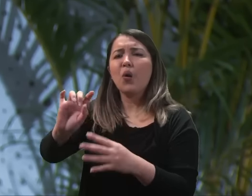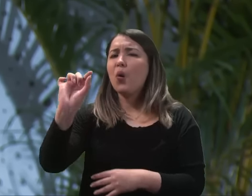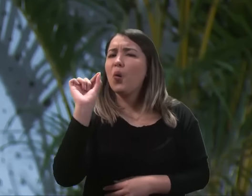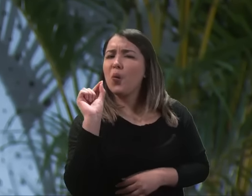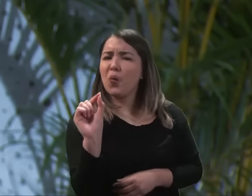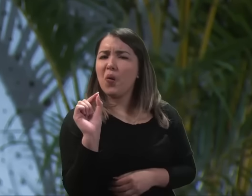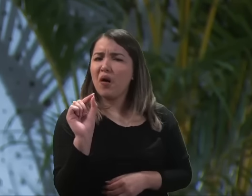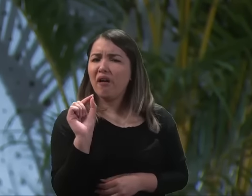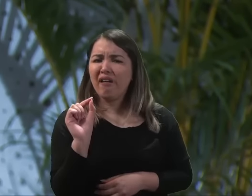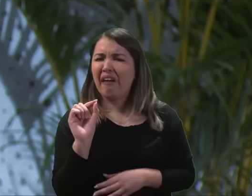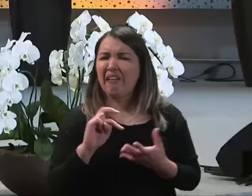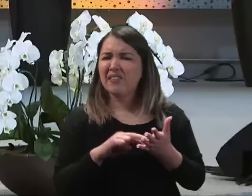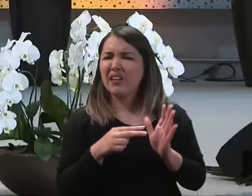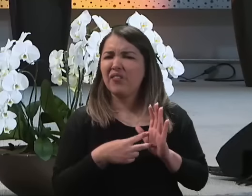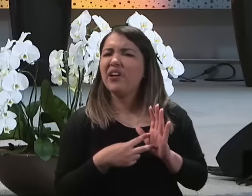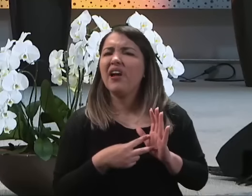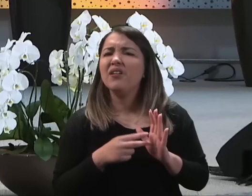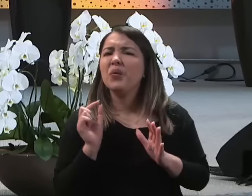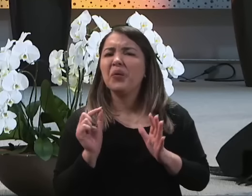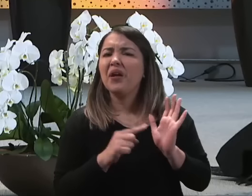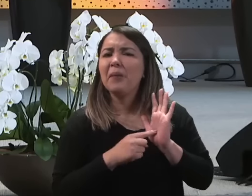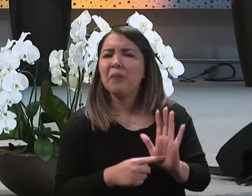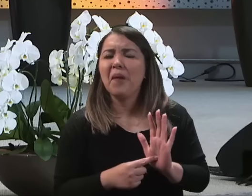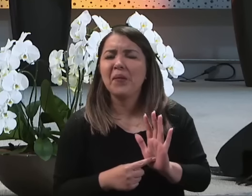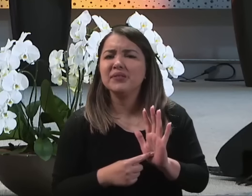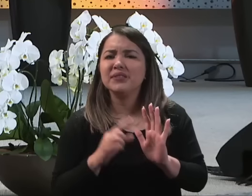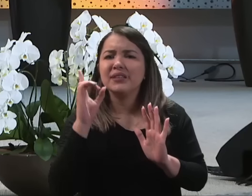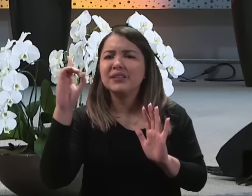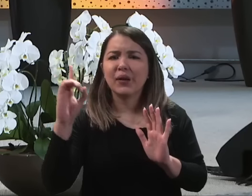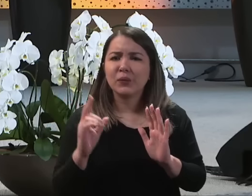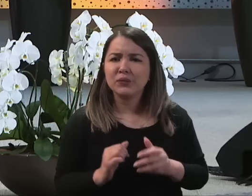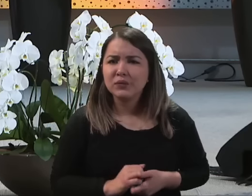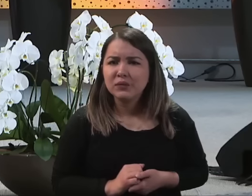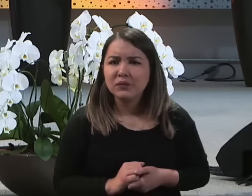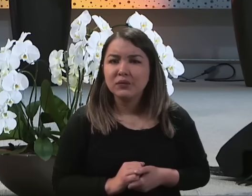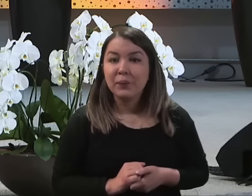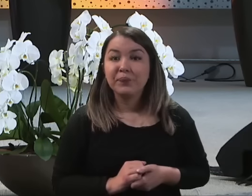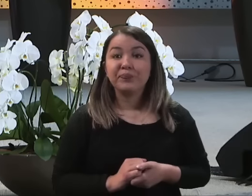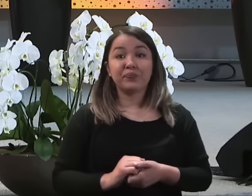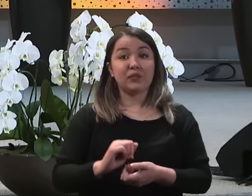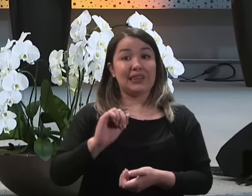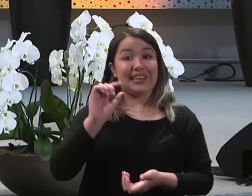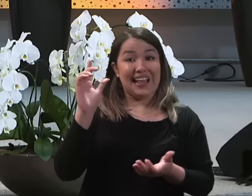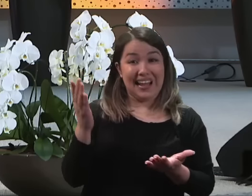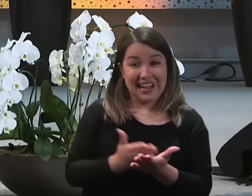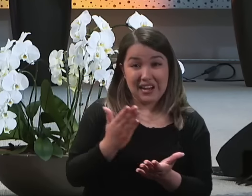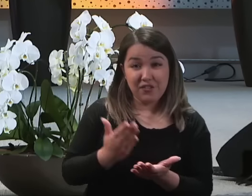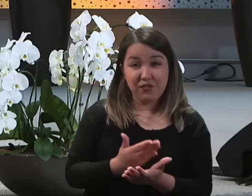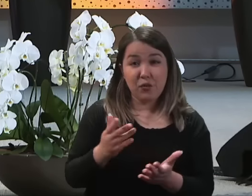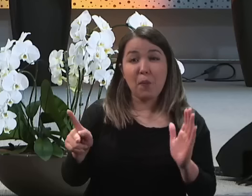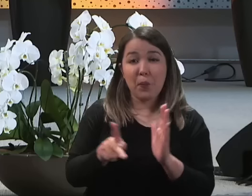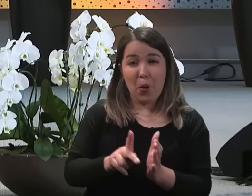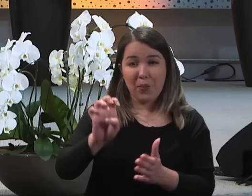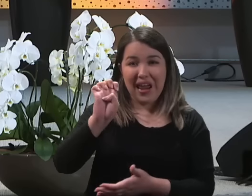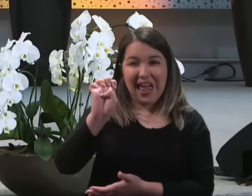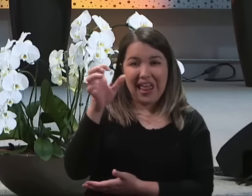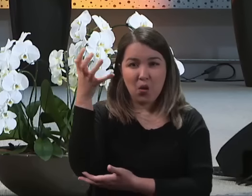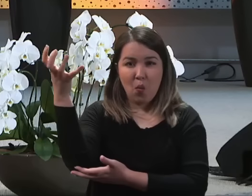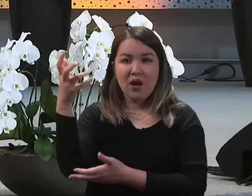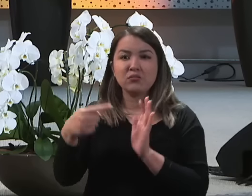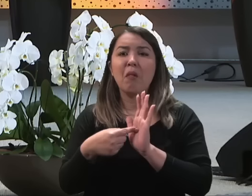que ver conosco que revelação Deus tem a dar a nós no livro patriarcas e profetas nós encontramos a seguinte